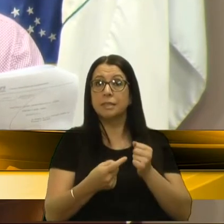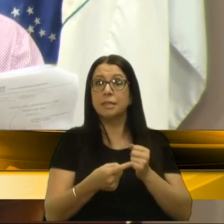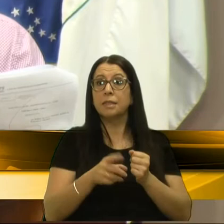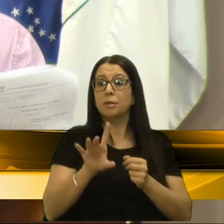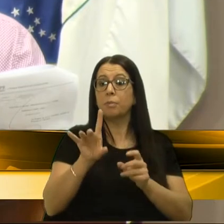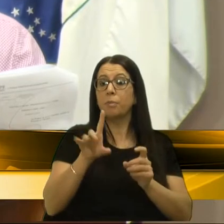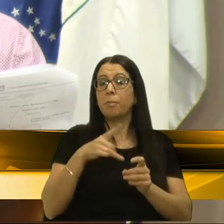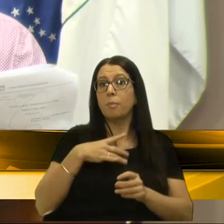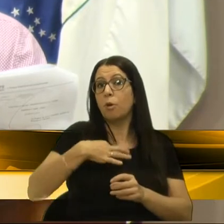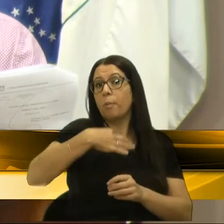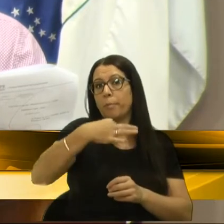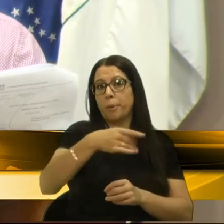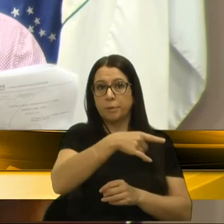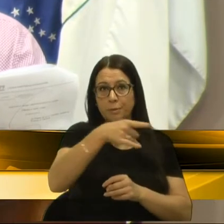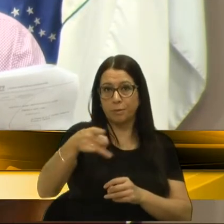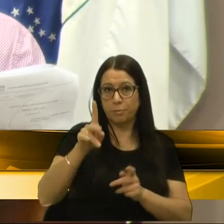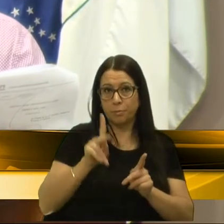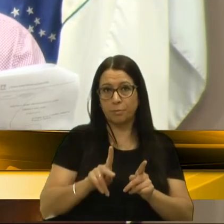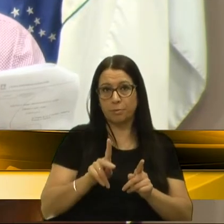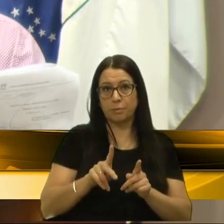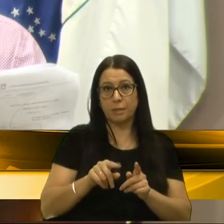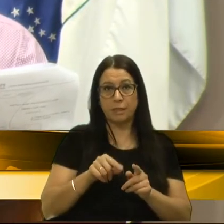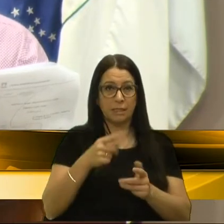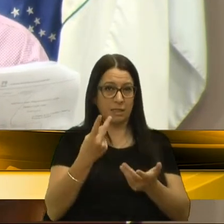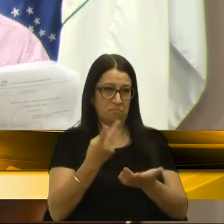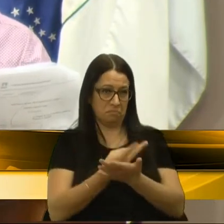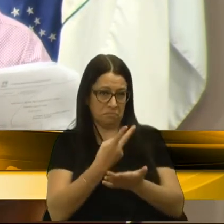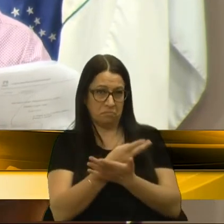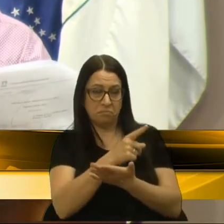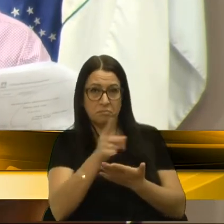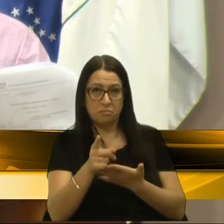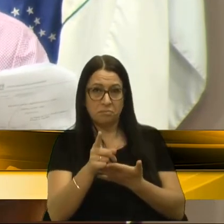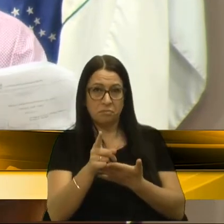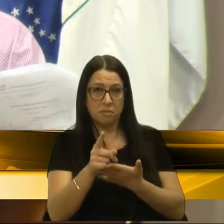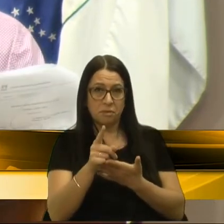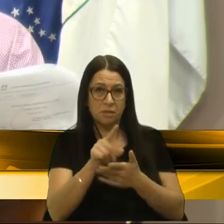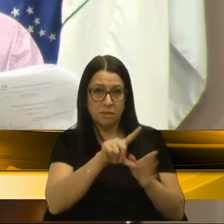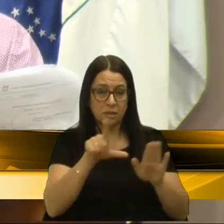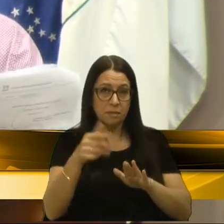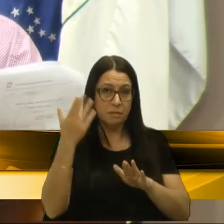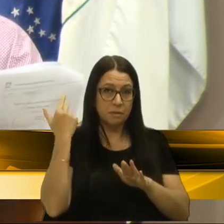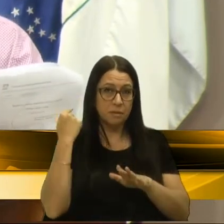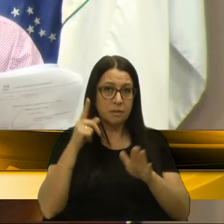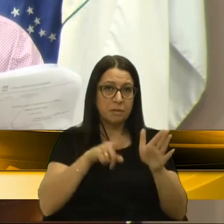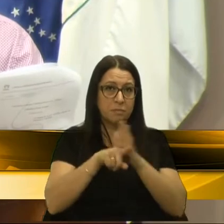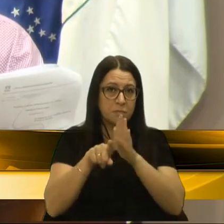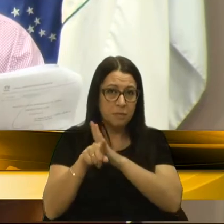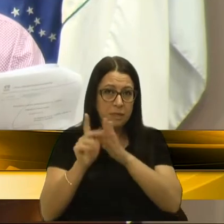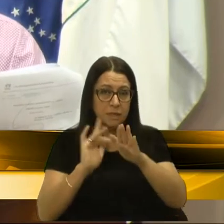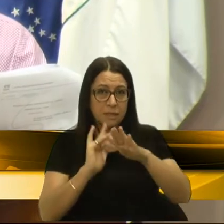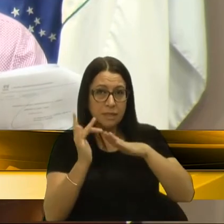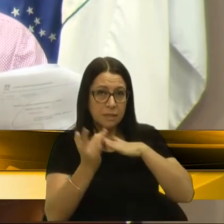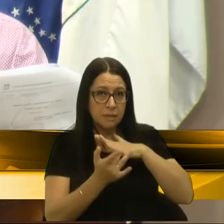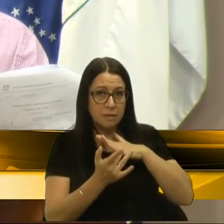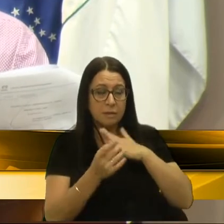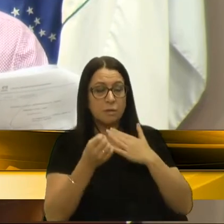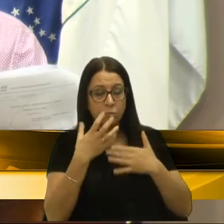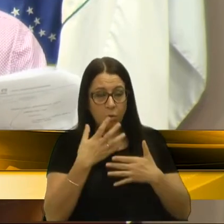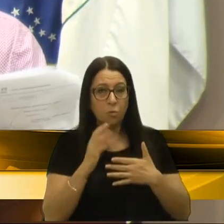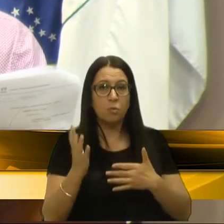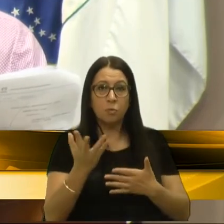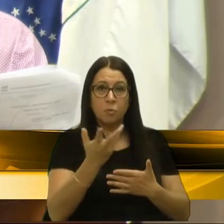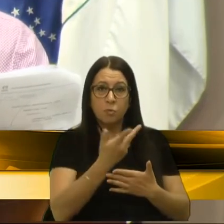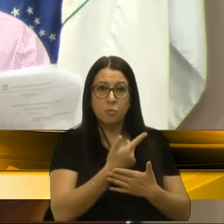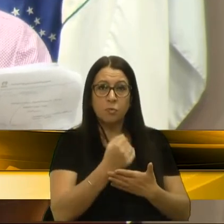espontânea aquelas pessoas que interpretaram mal no final de semana, questionaram nas redes sociais. Bom, com todos